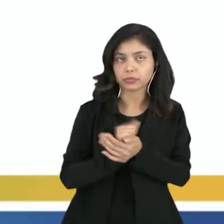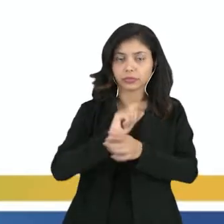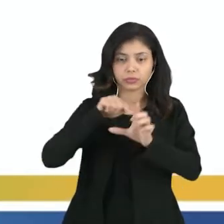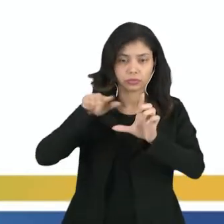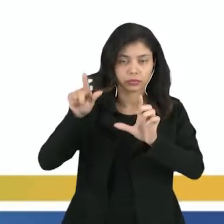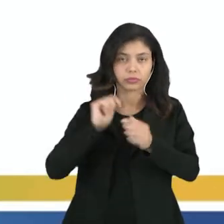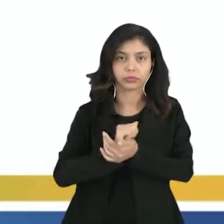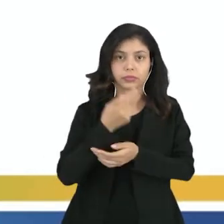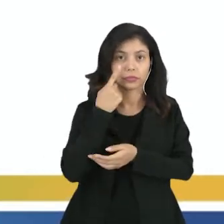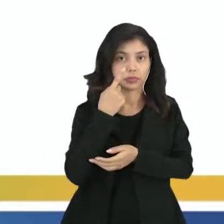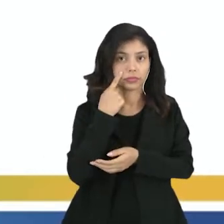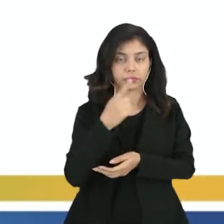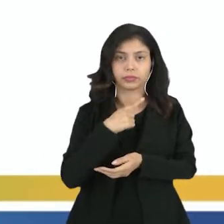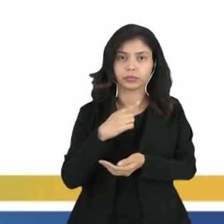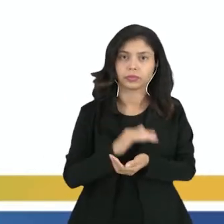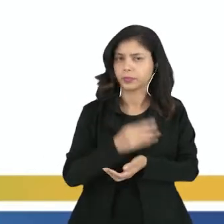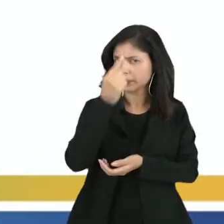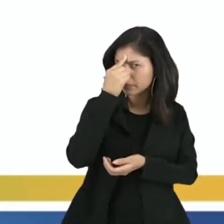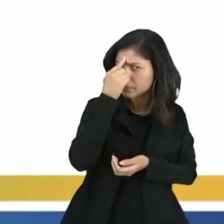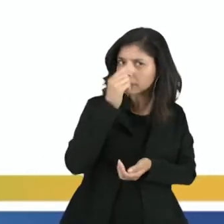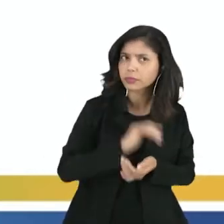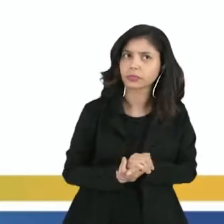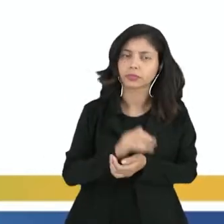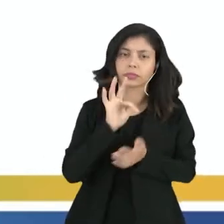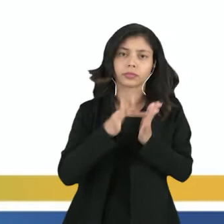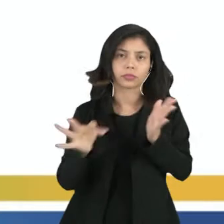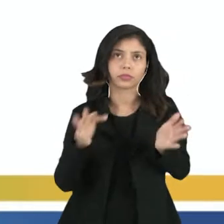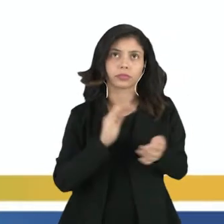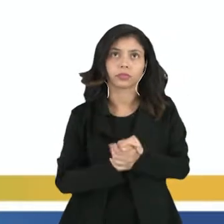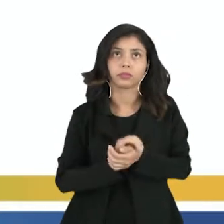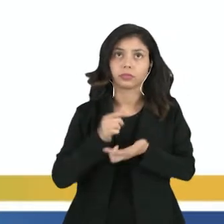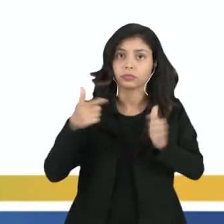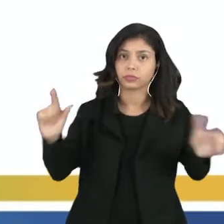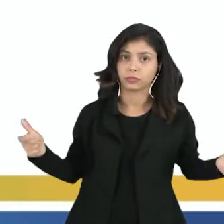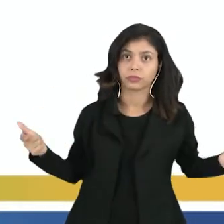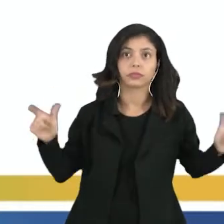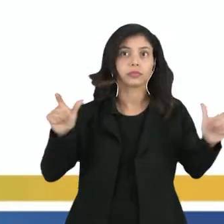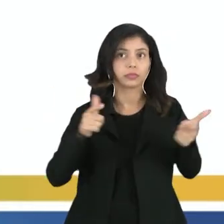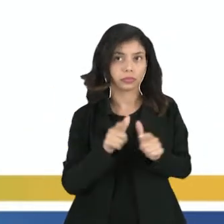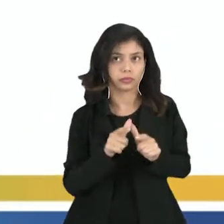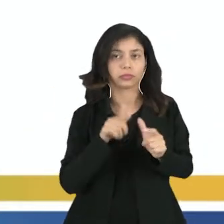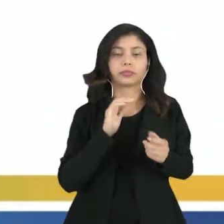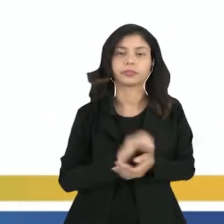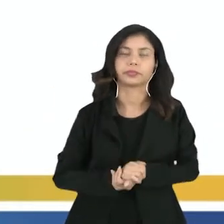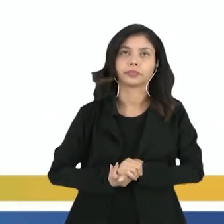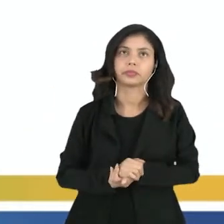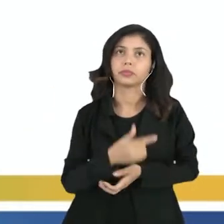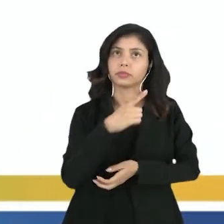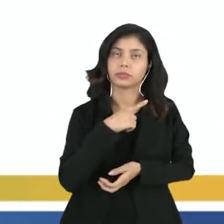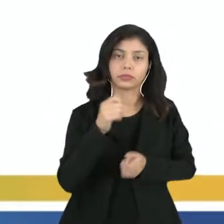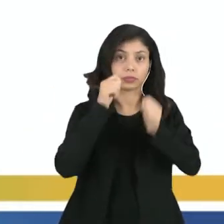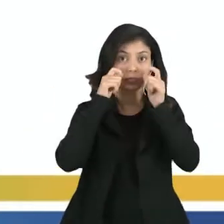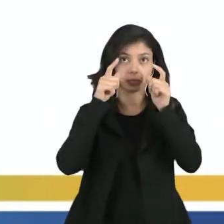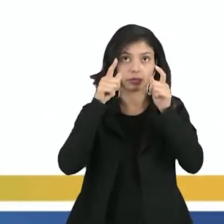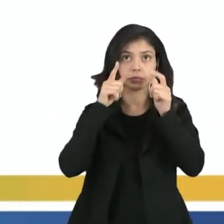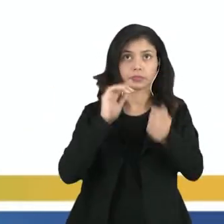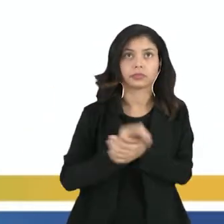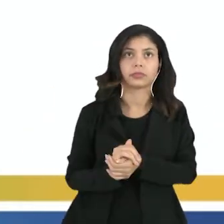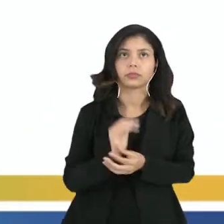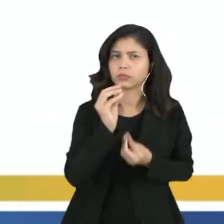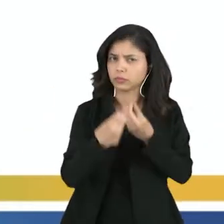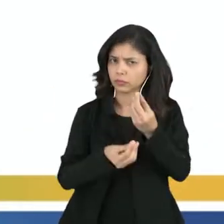gráfico. Nós vamos ter isso bem em mente das funções crescente e decrescente. Temos que ficar ligado